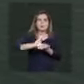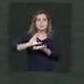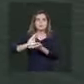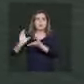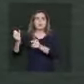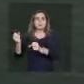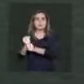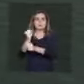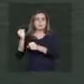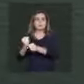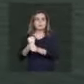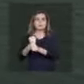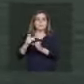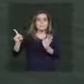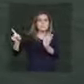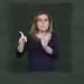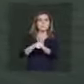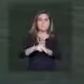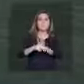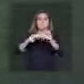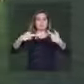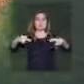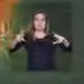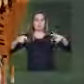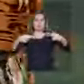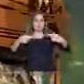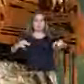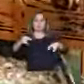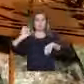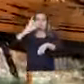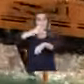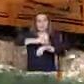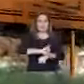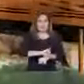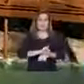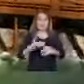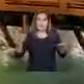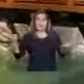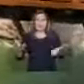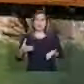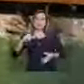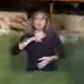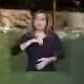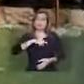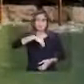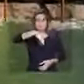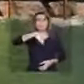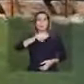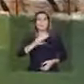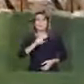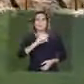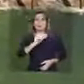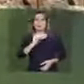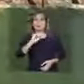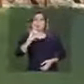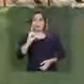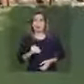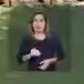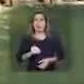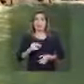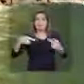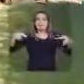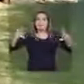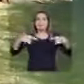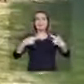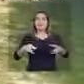para começar as obras do Complexo Turístico da Ridinha. Nós temos um mercado na Ridinha que é conhecido